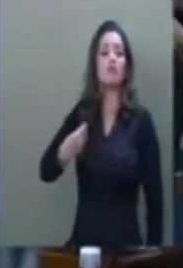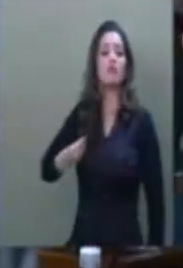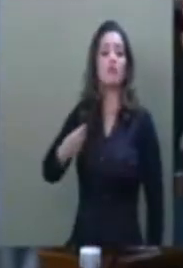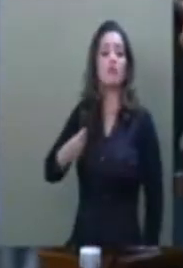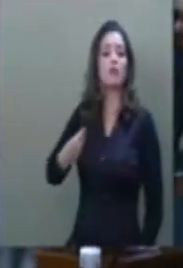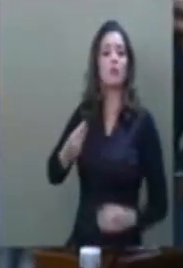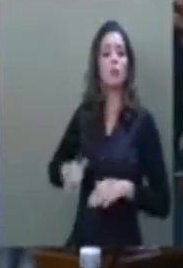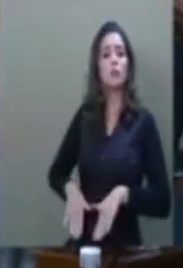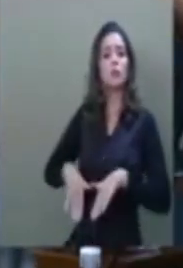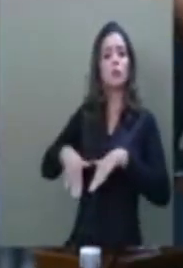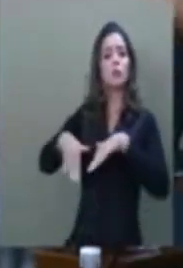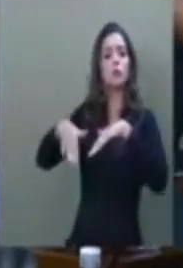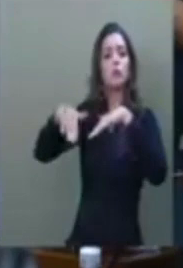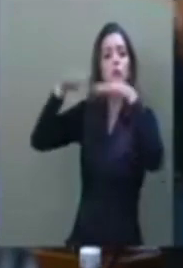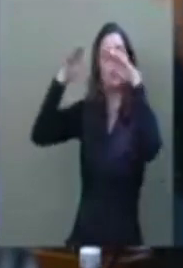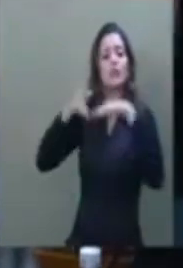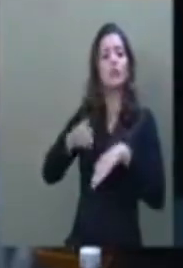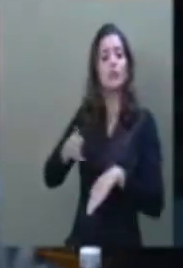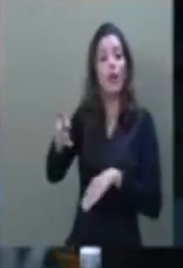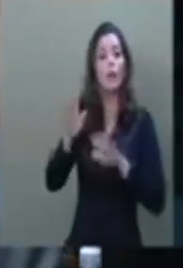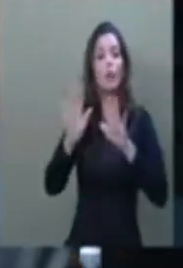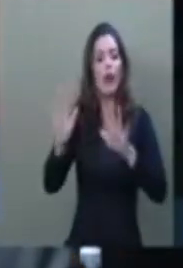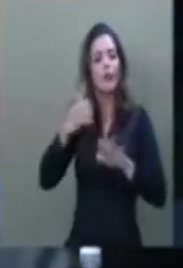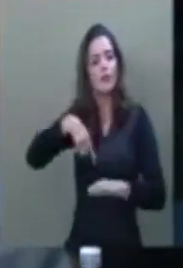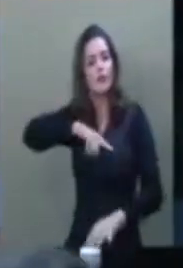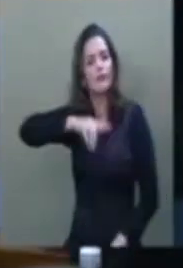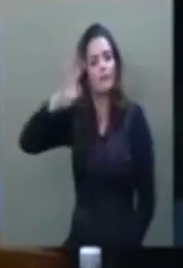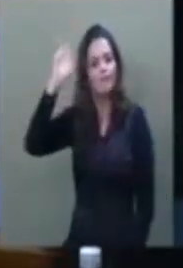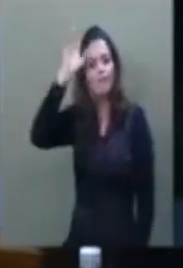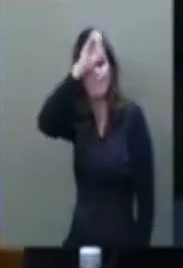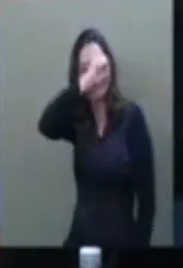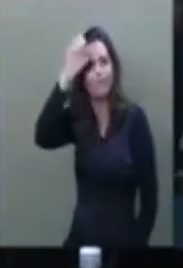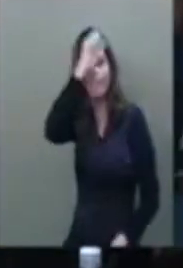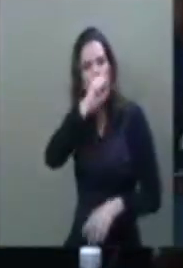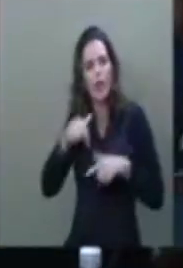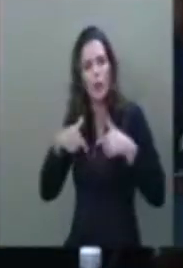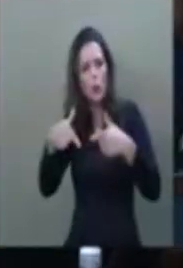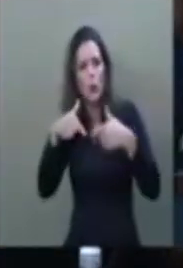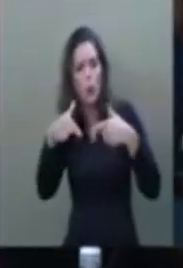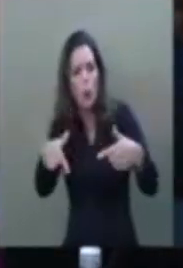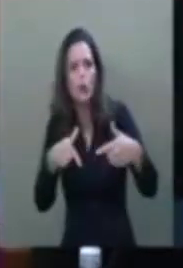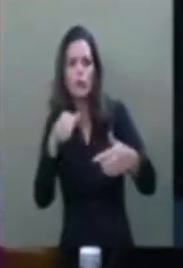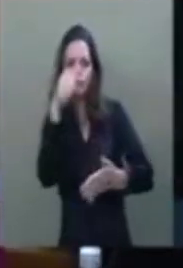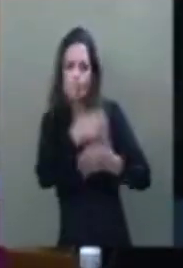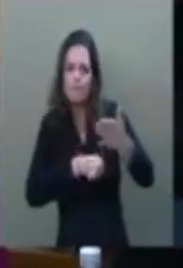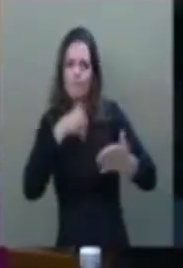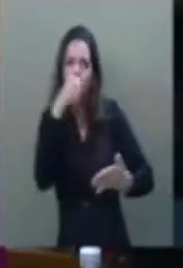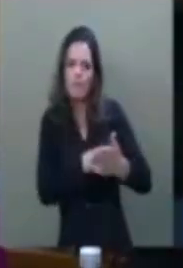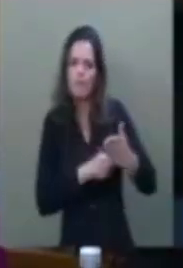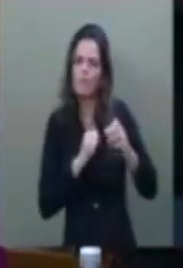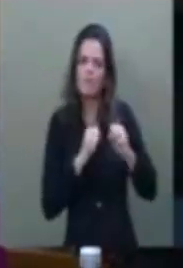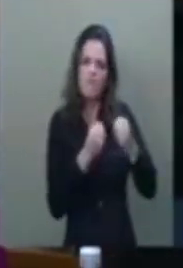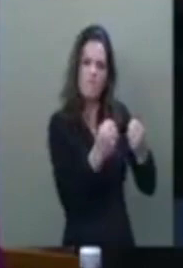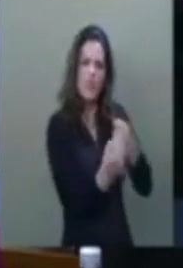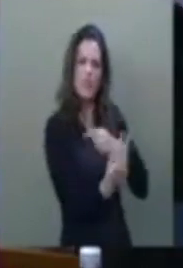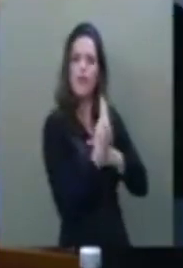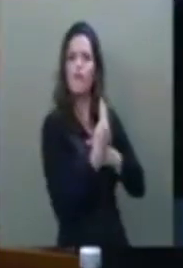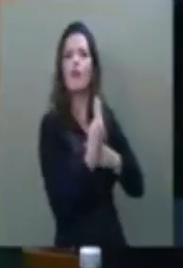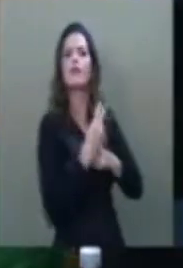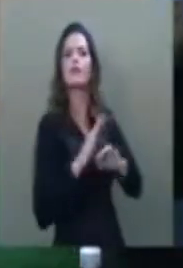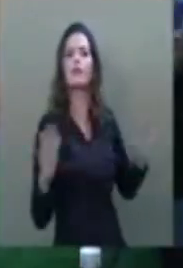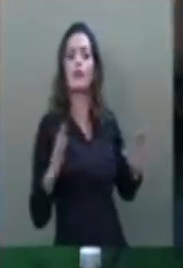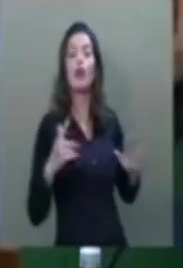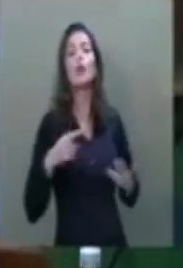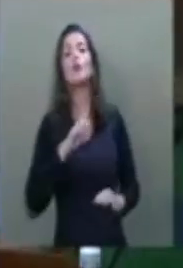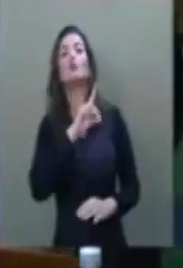e a gente vai aprendendo na luta a se defender. Ao ser barrada em um hotel